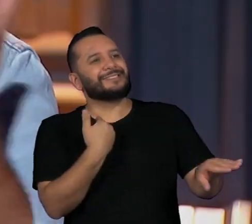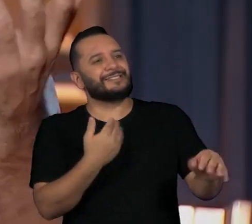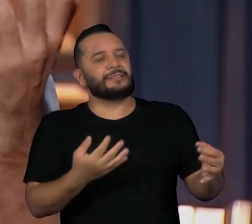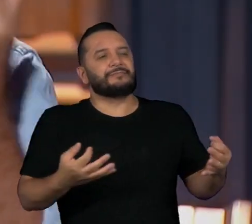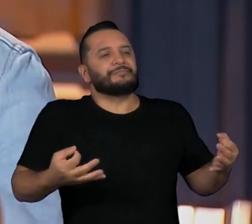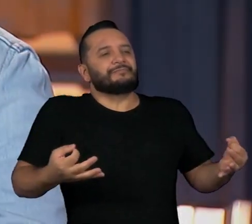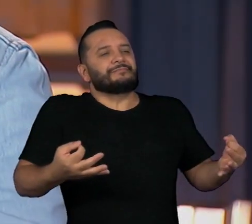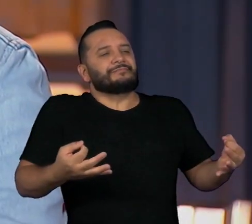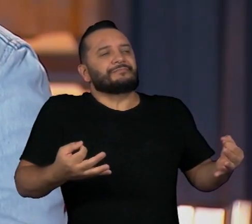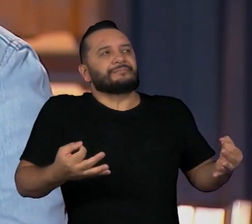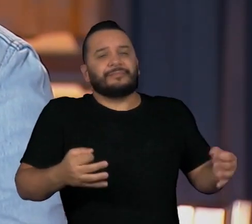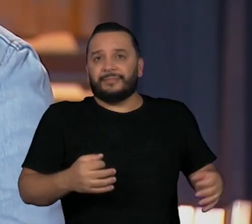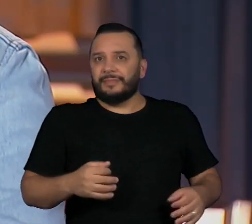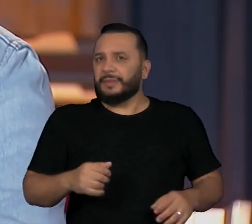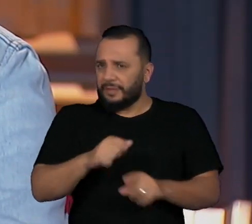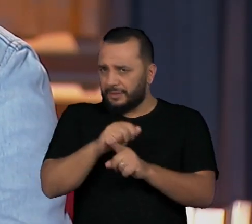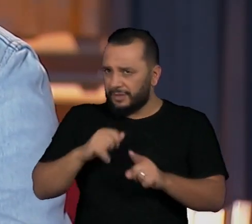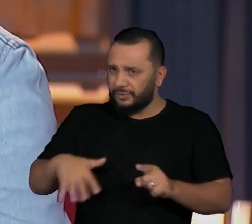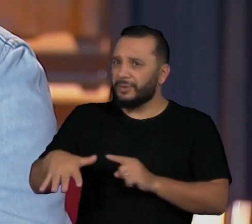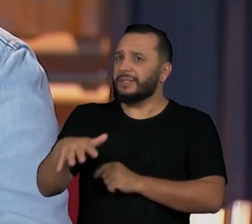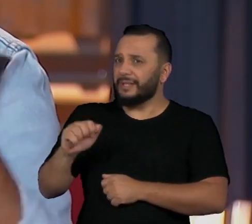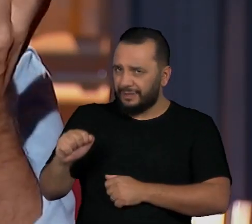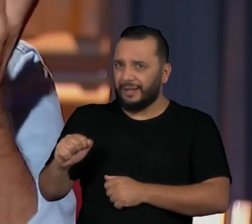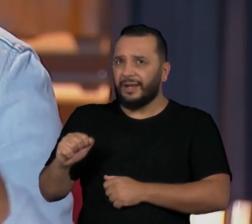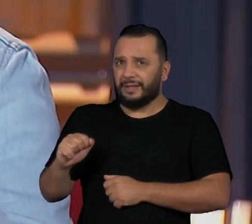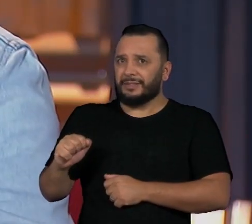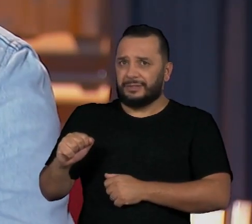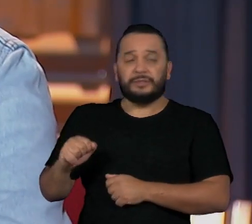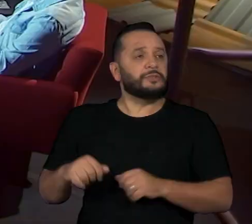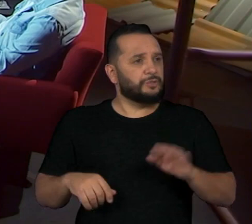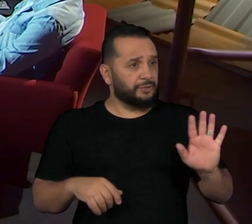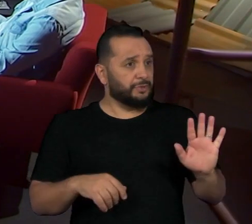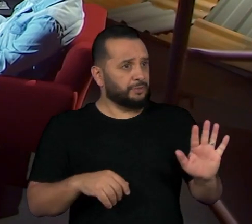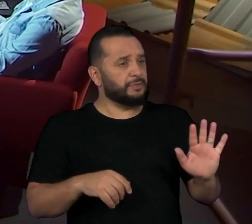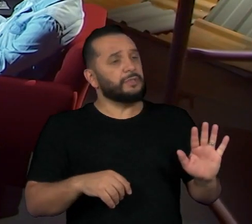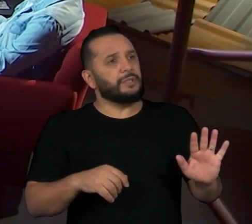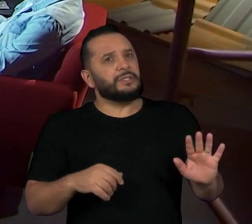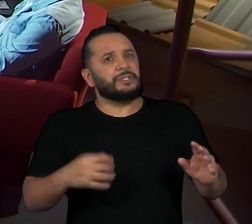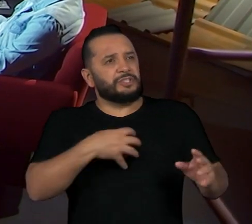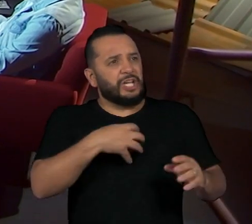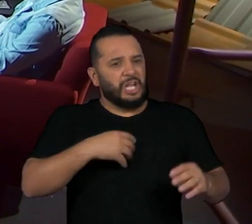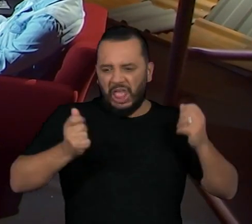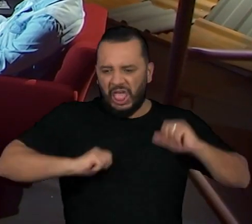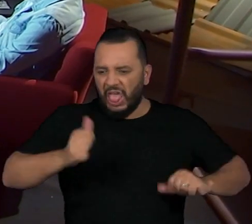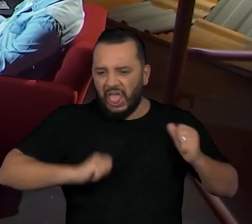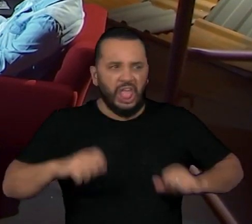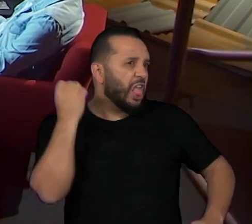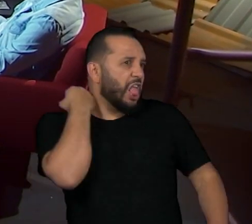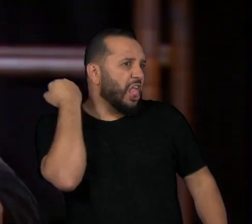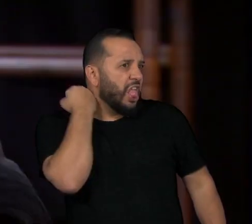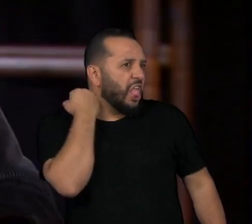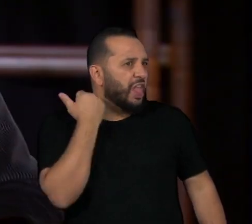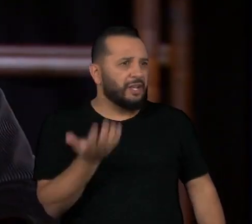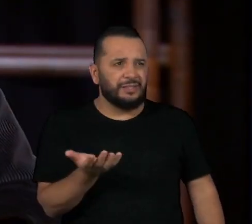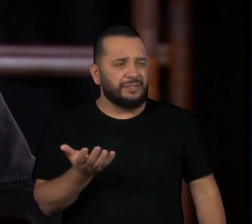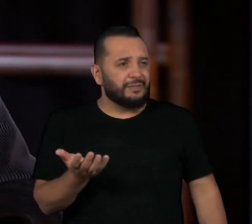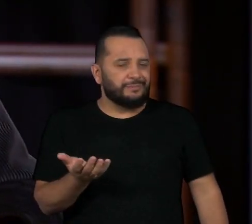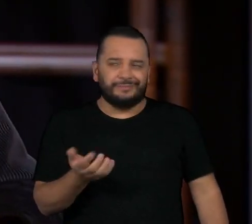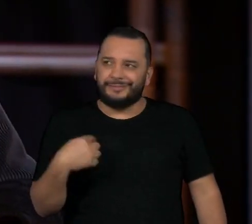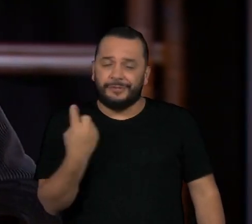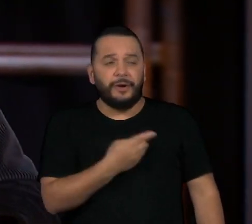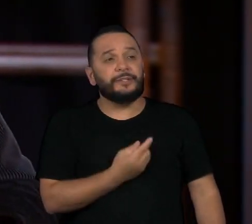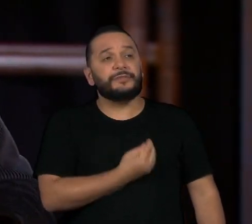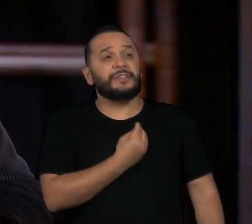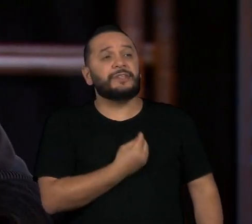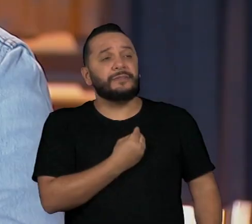Nessa sociedade da arminha associada nesse ao crucifixo? Nesse mundo afobado que a gente vive, esse mundo tranquilo que a gente